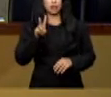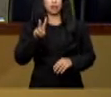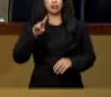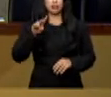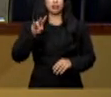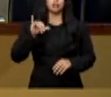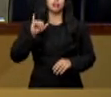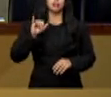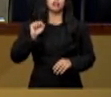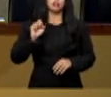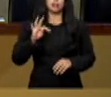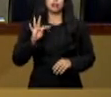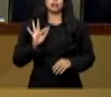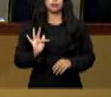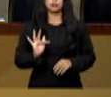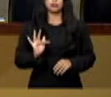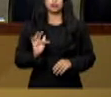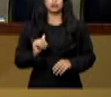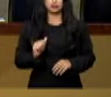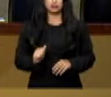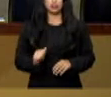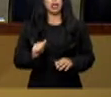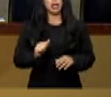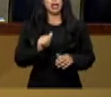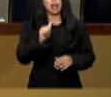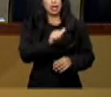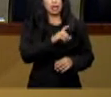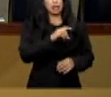dos relatores, em caso ADI